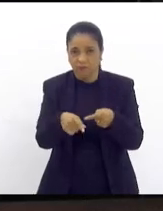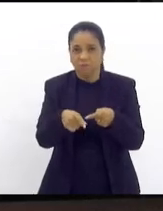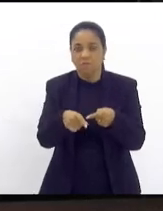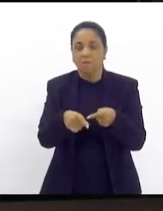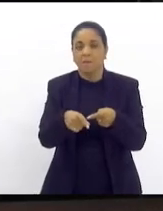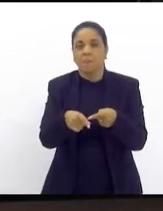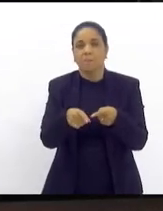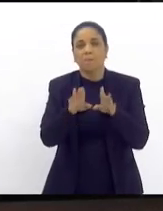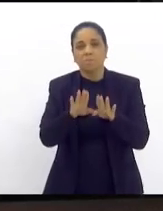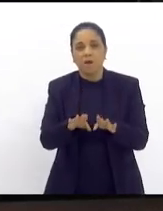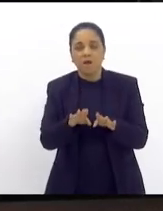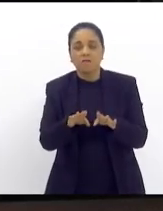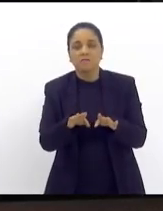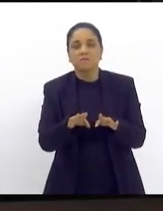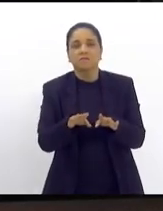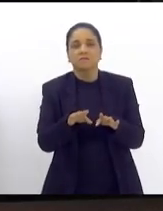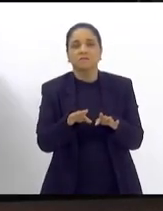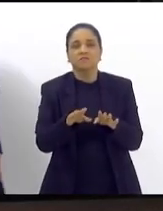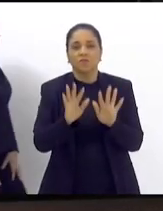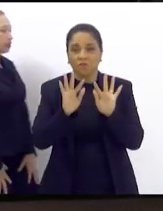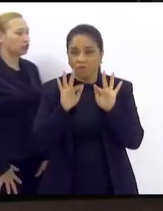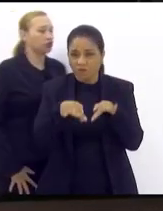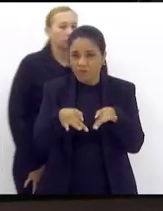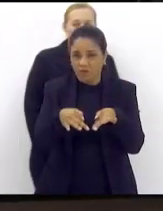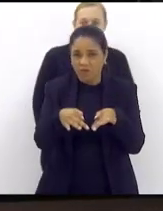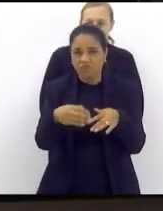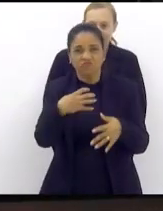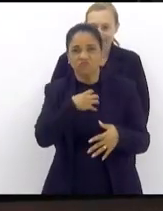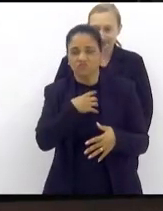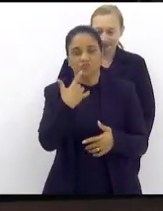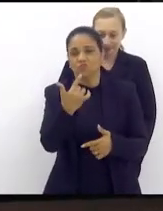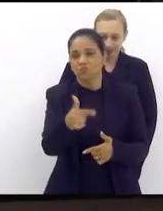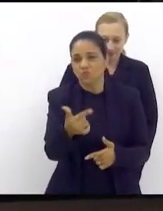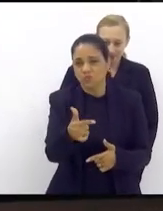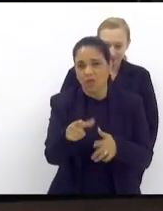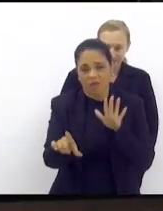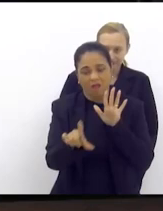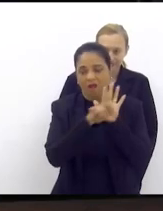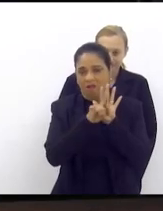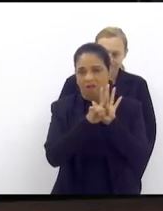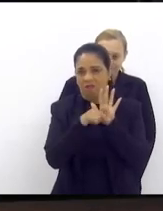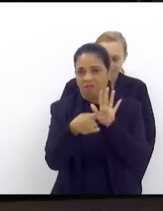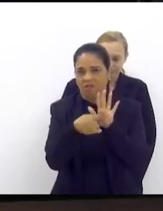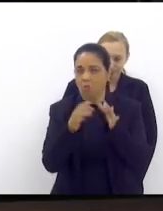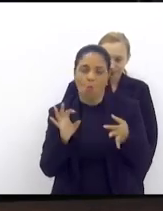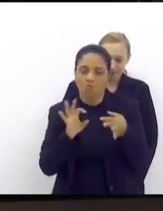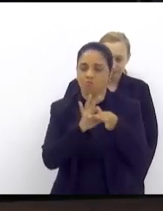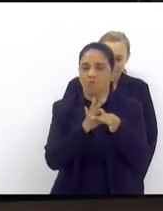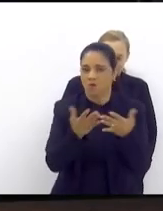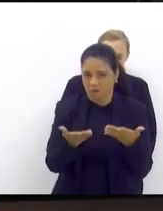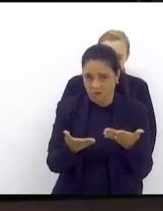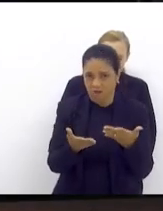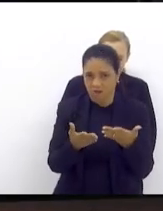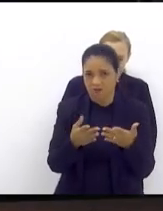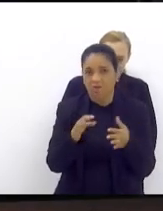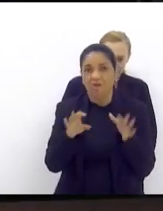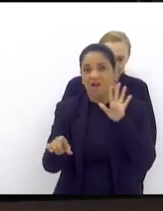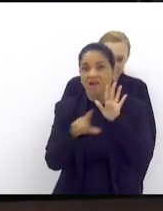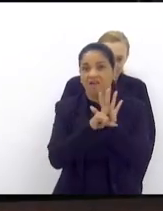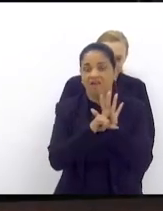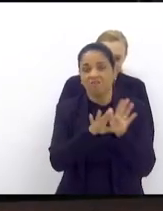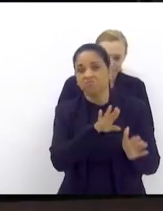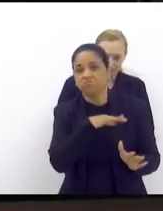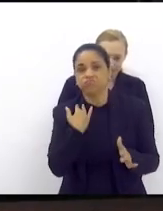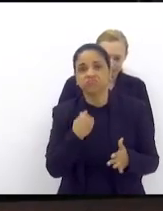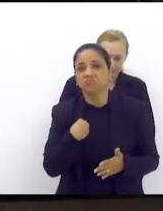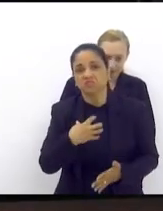não faz qualquer sentido as leis que aqui aprovamos porque vira a lei morta com